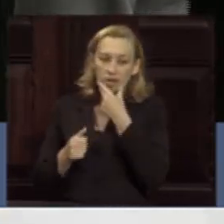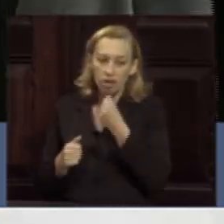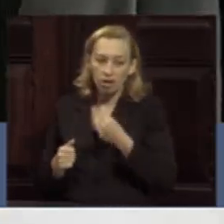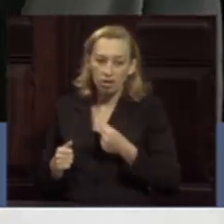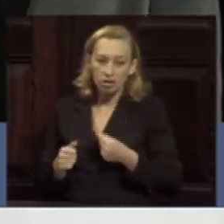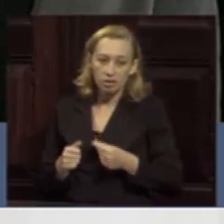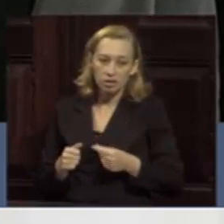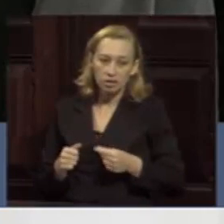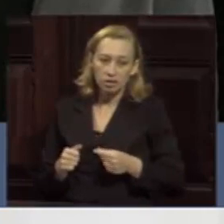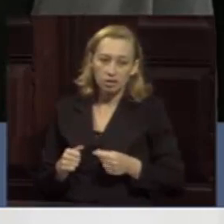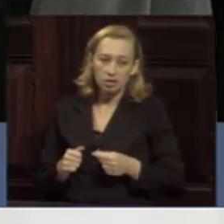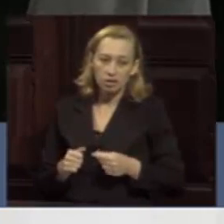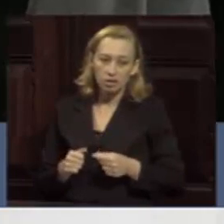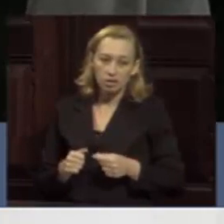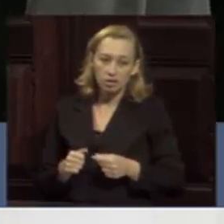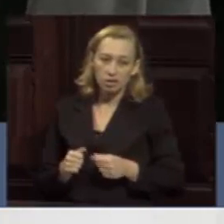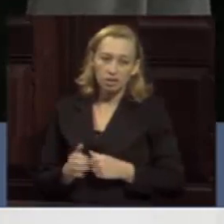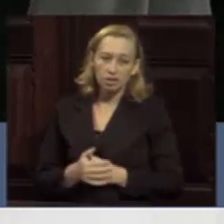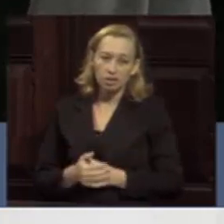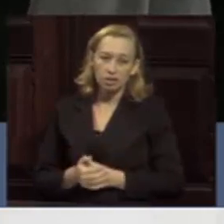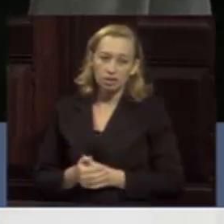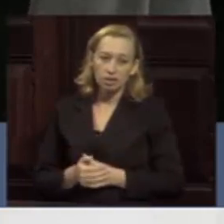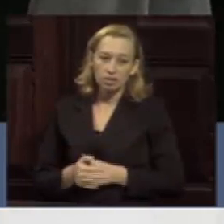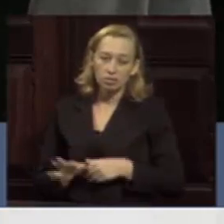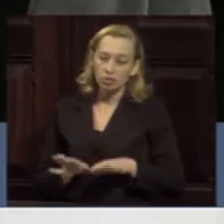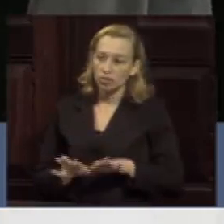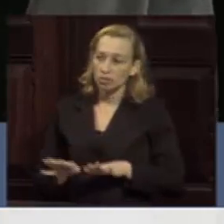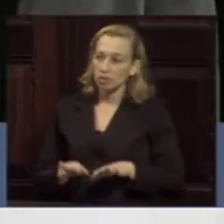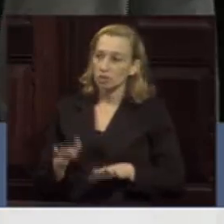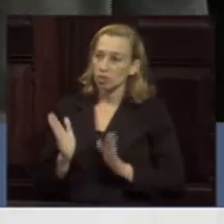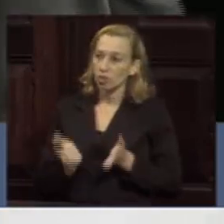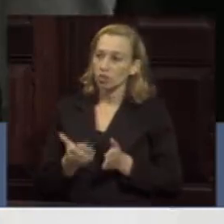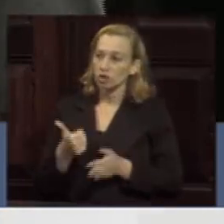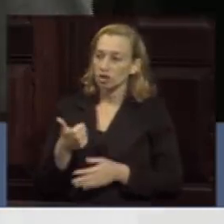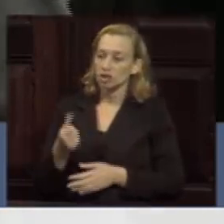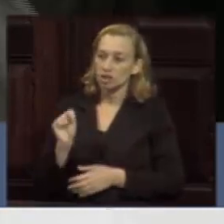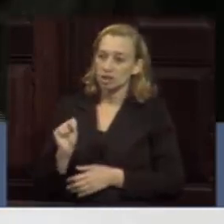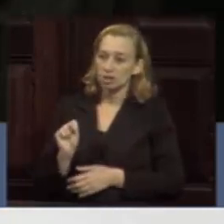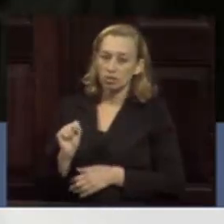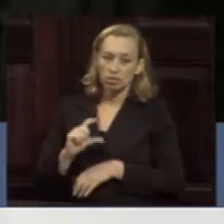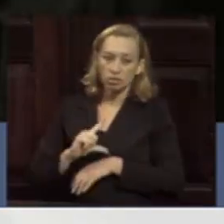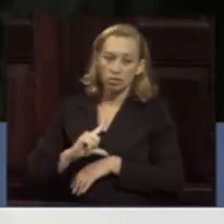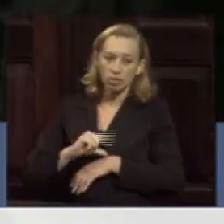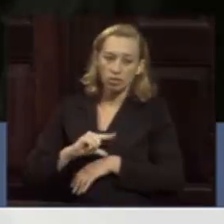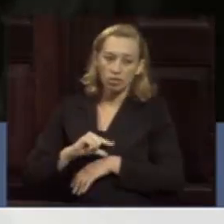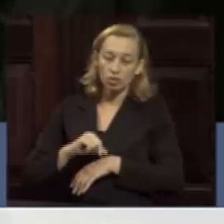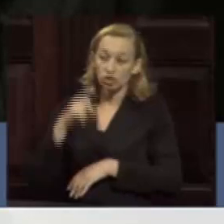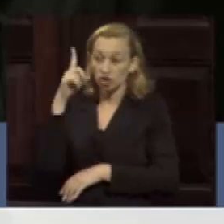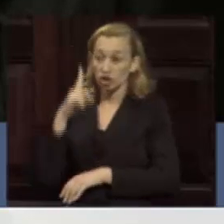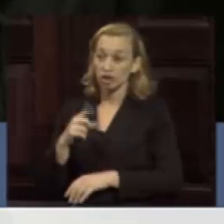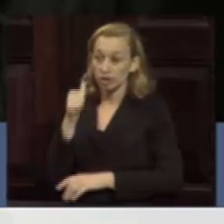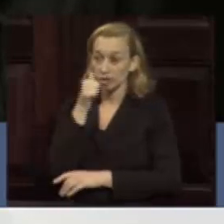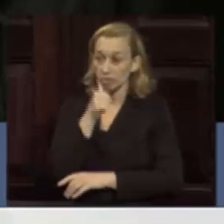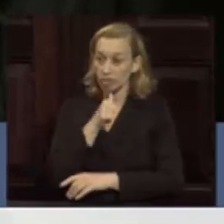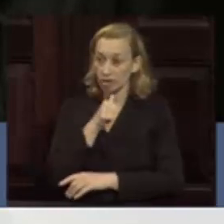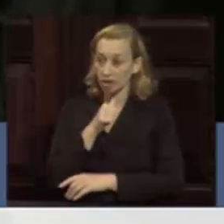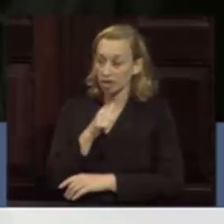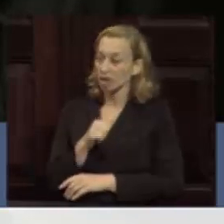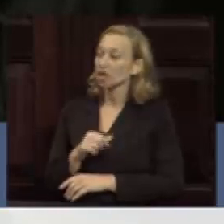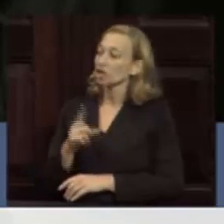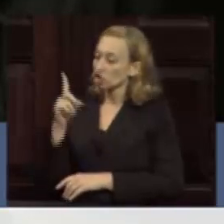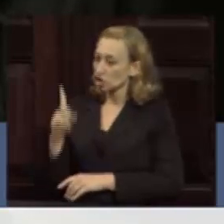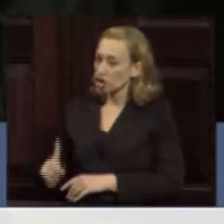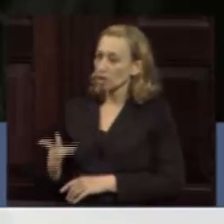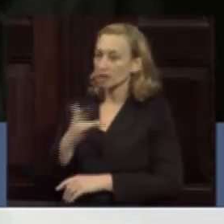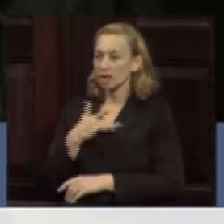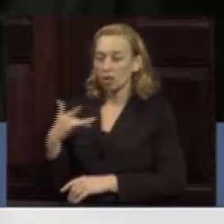grande passeata que vai acontecer hoje às 16 horas, pelos direitos das mulheres, o direito à saúde,